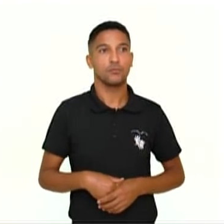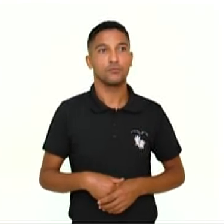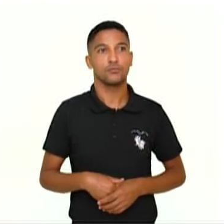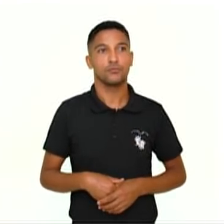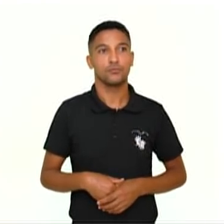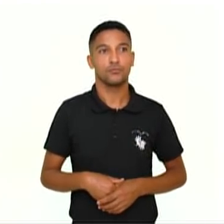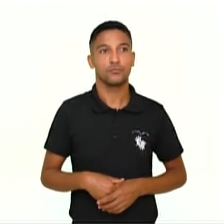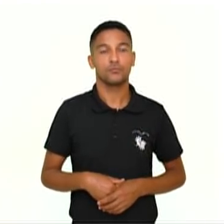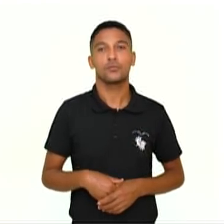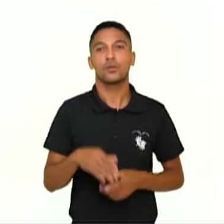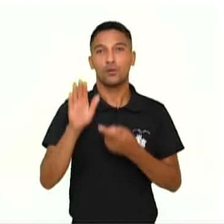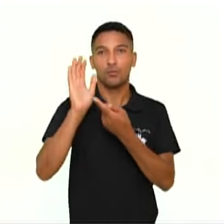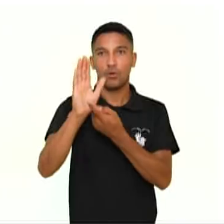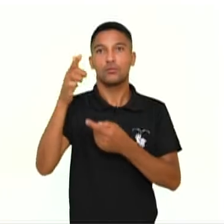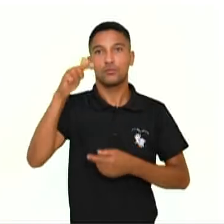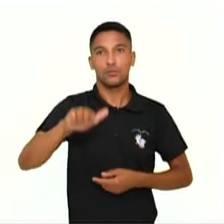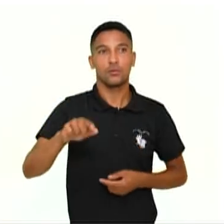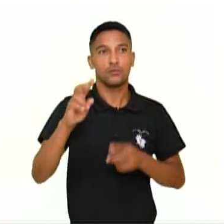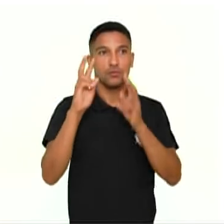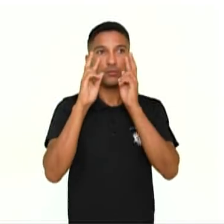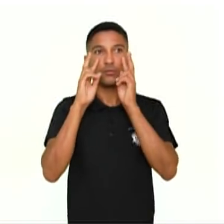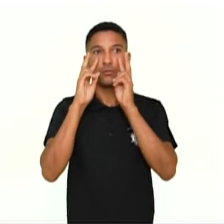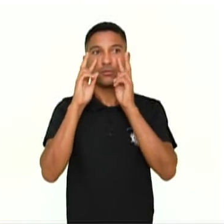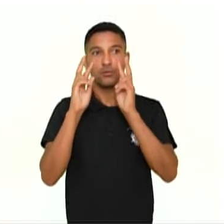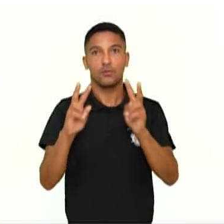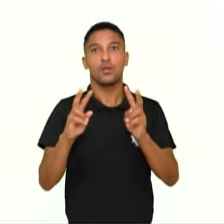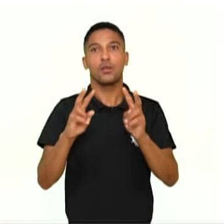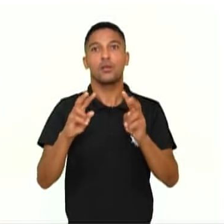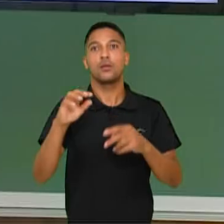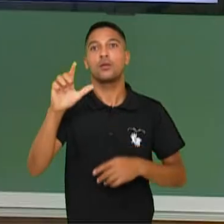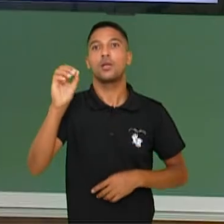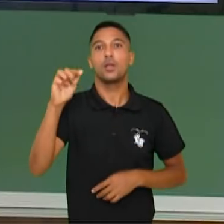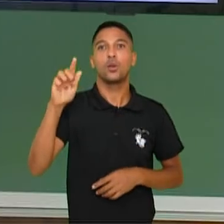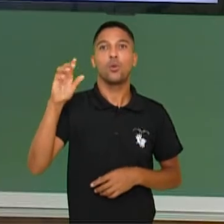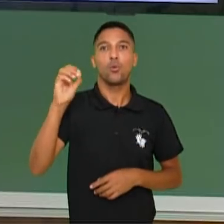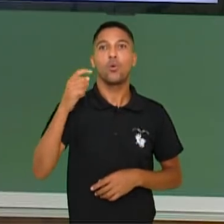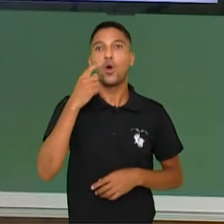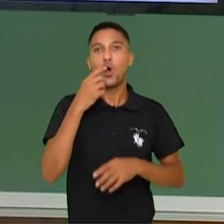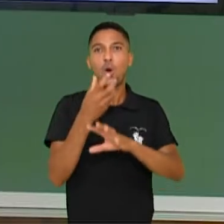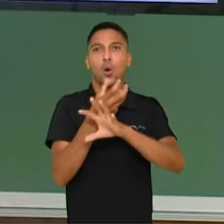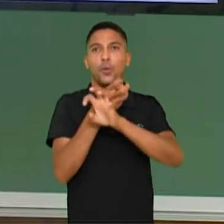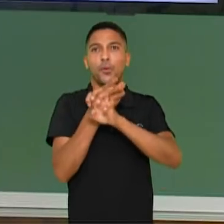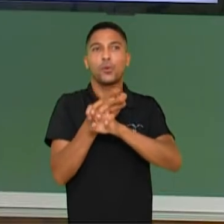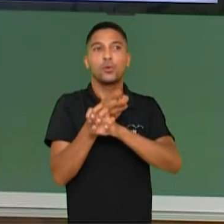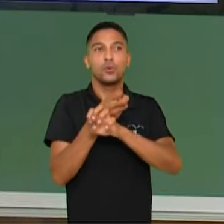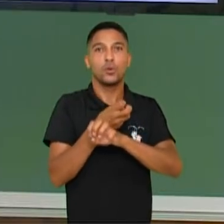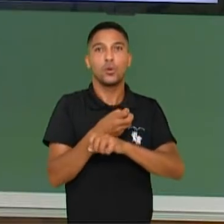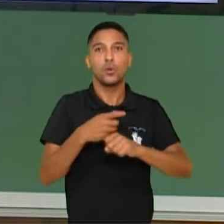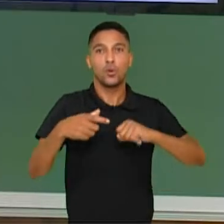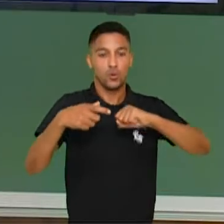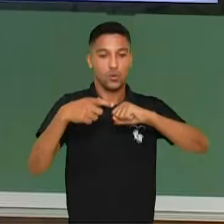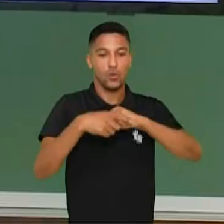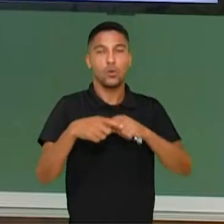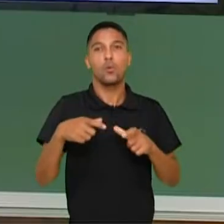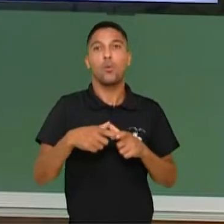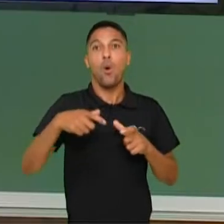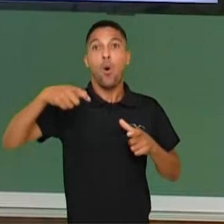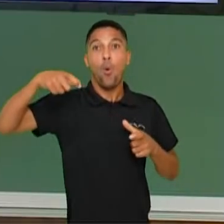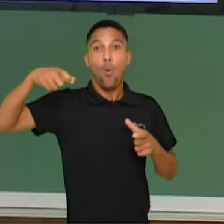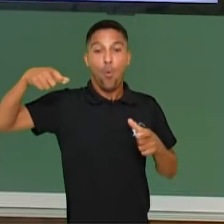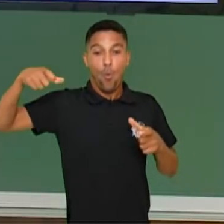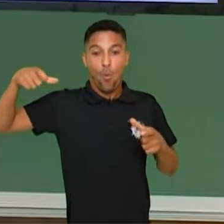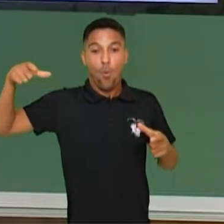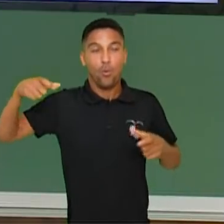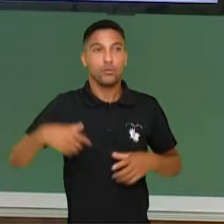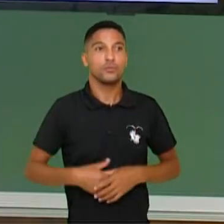compacto. Então, novamente aqui eu trago para vocês um osso longo, um fêmur. Percebam essa estrutura chamada diáfise. Aqui